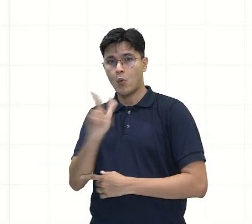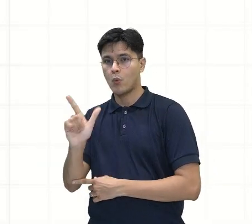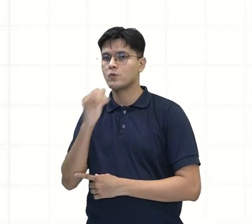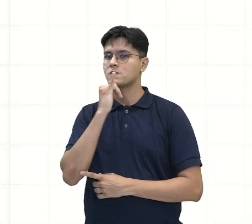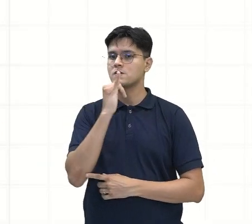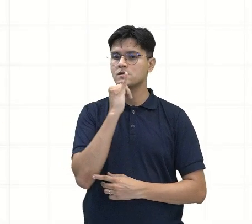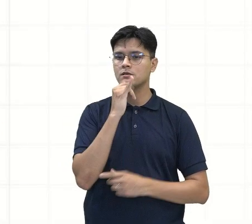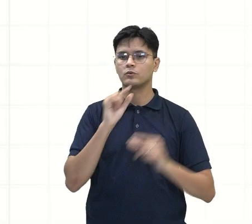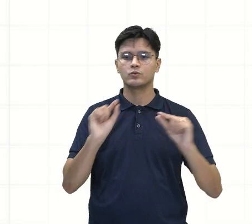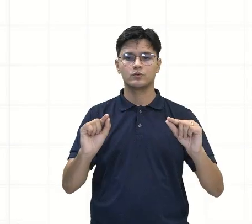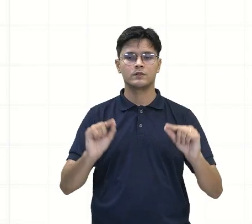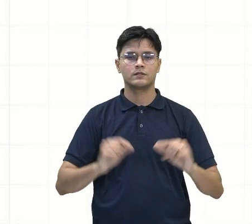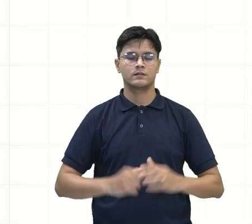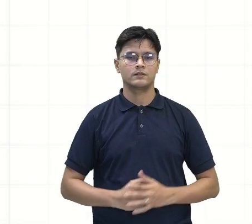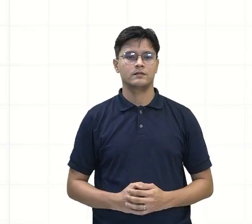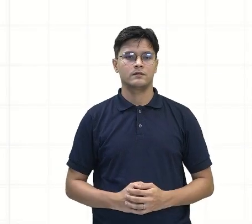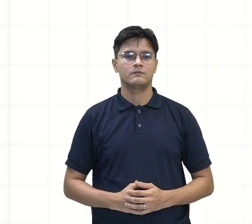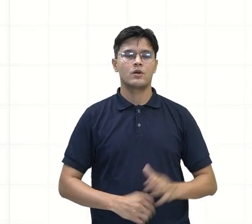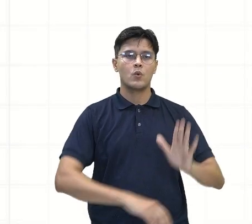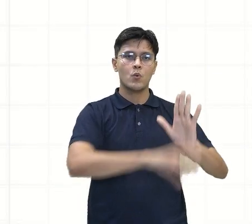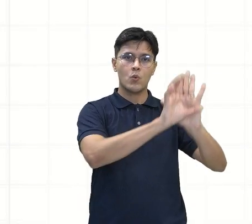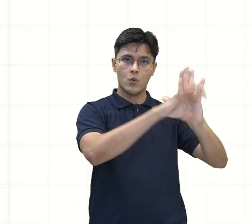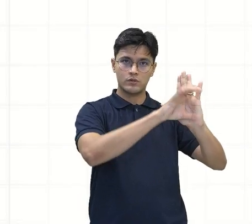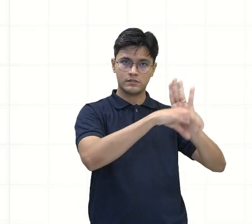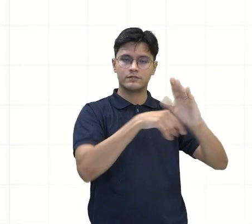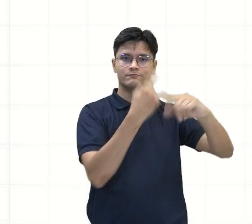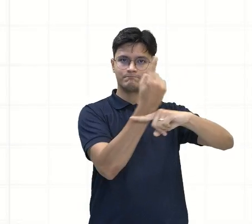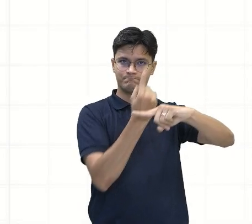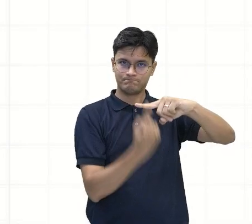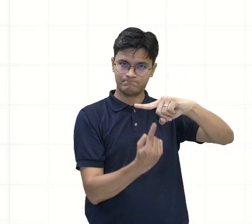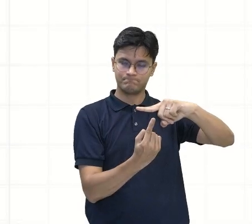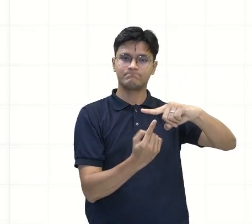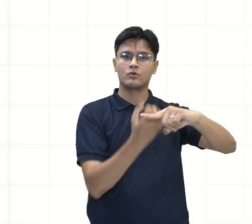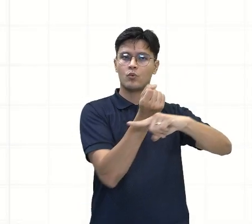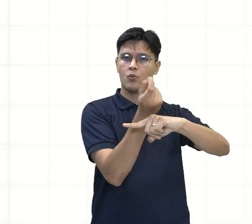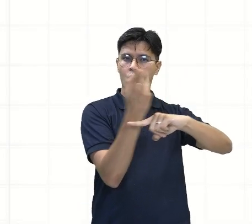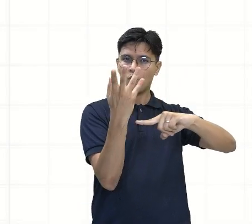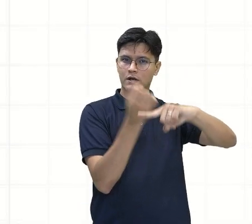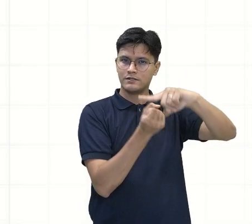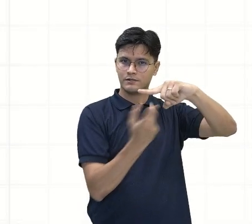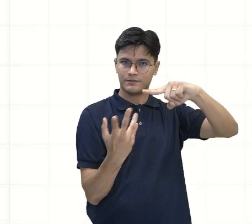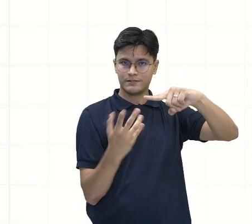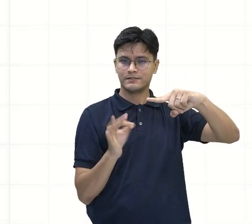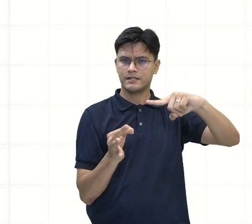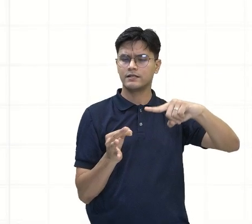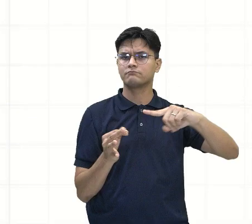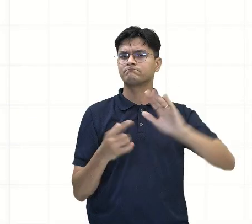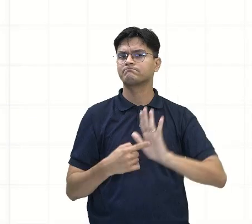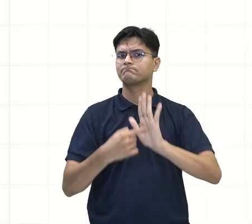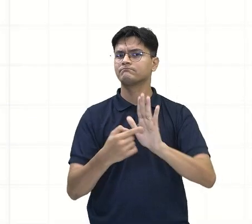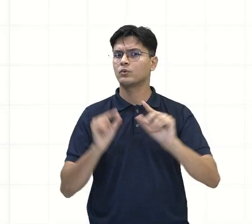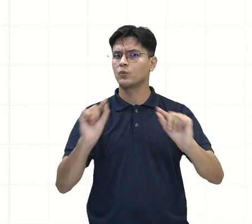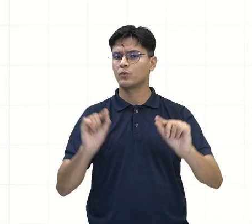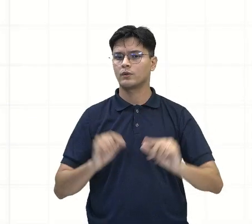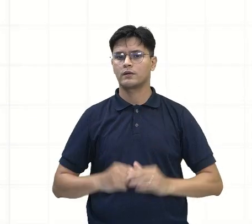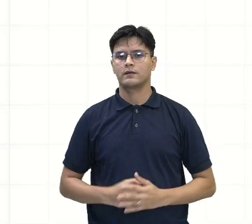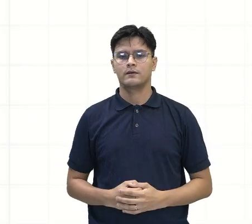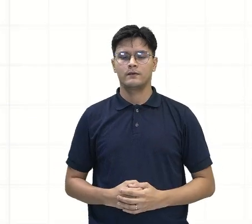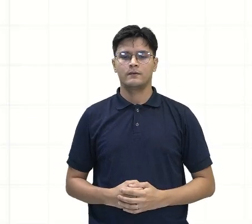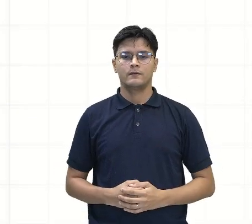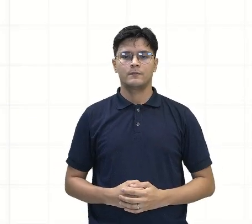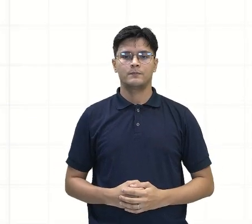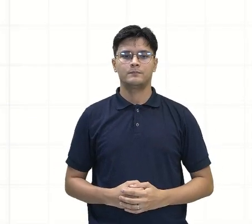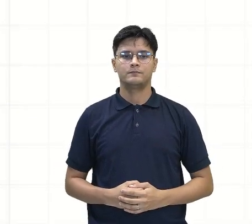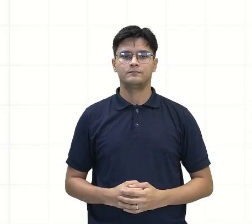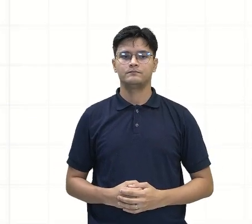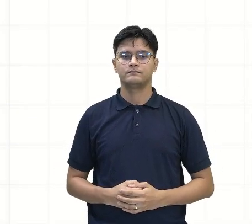envolvendo o conceito aí de razão. Vamos ver o que é que ele nos traz. A razão entre o